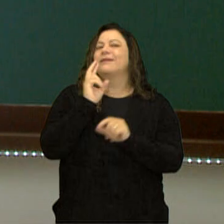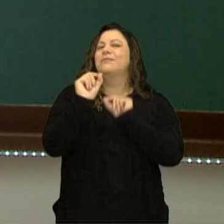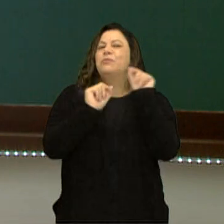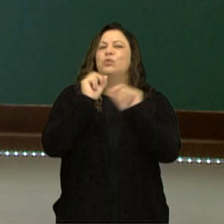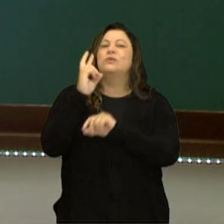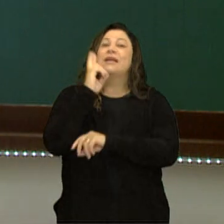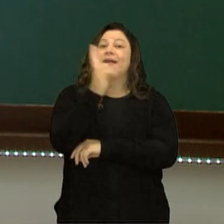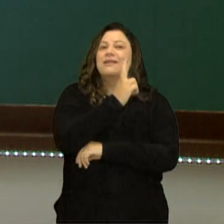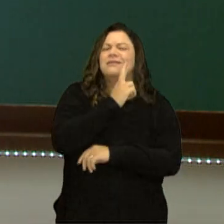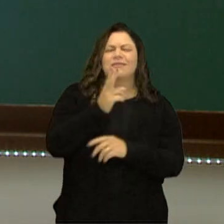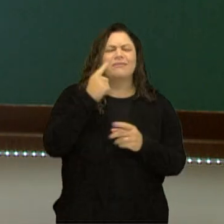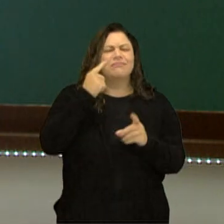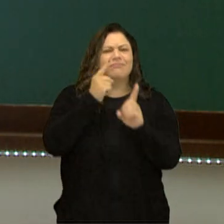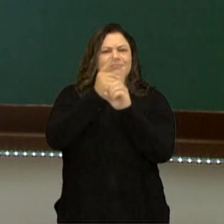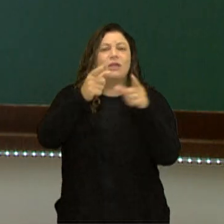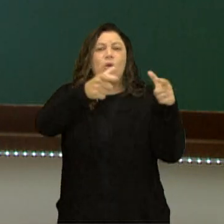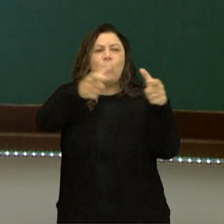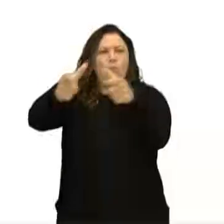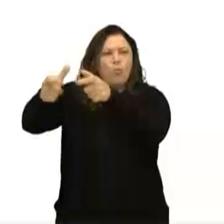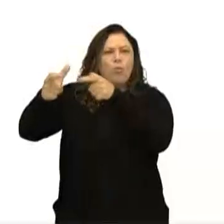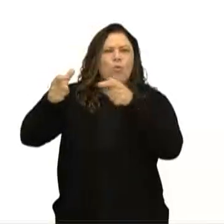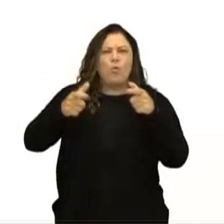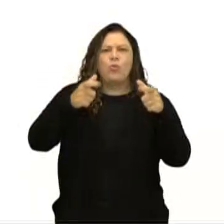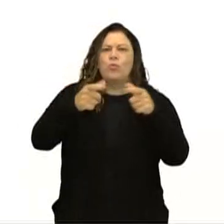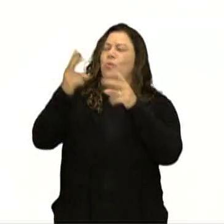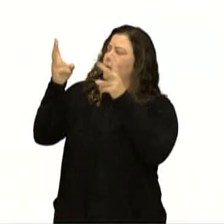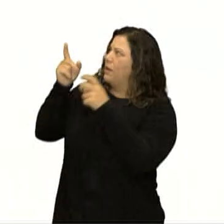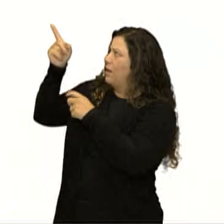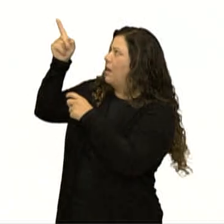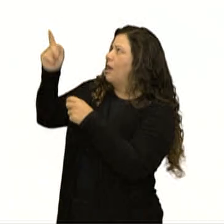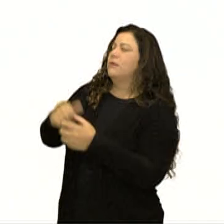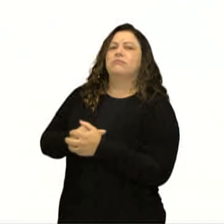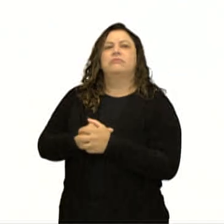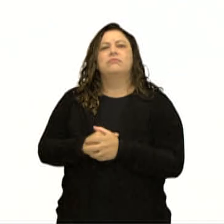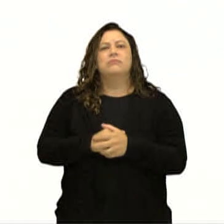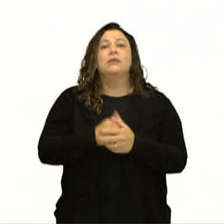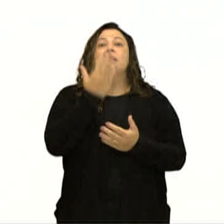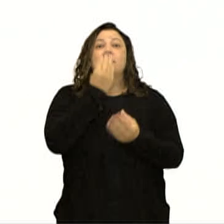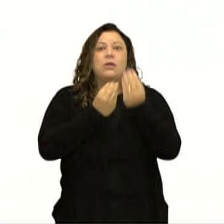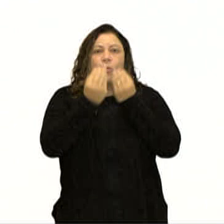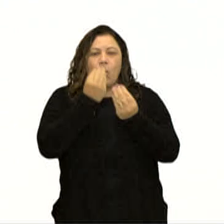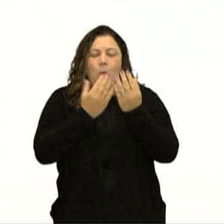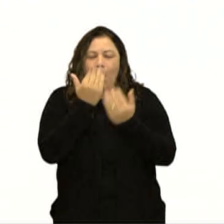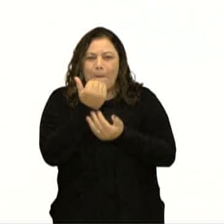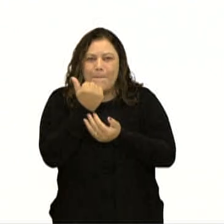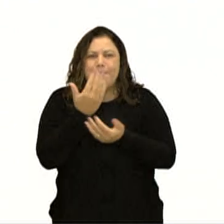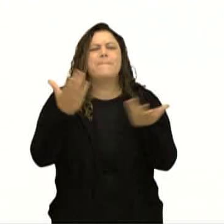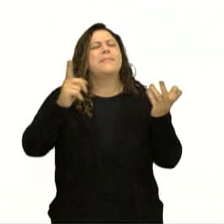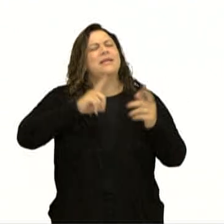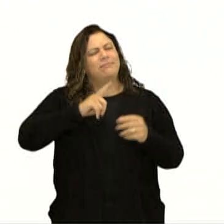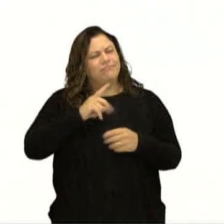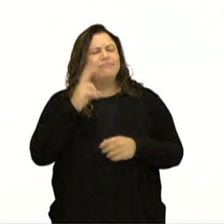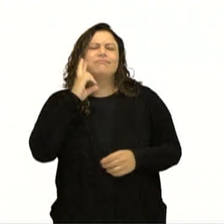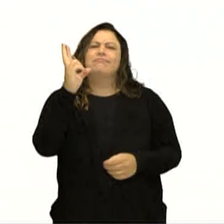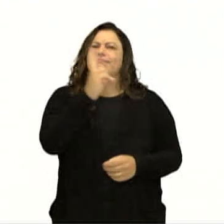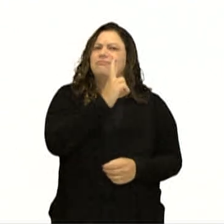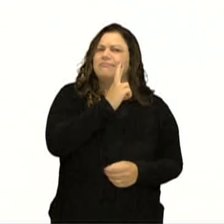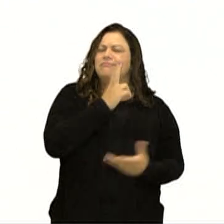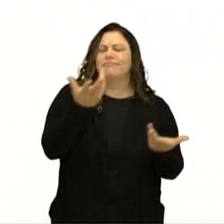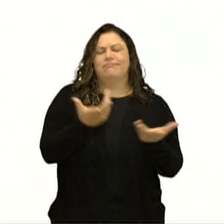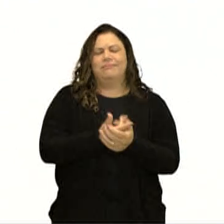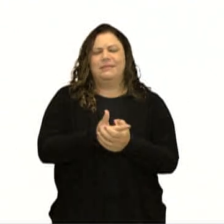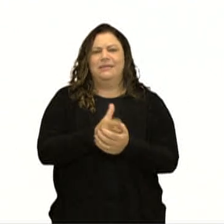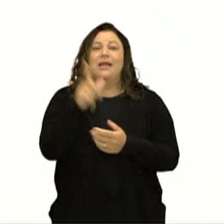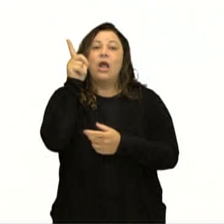olha aqui, olha quanto lugar. A gente pode considerar onde tem comida? Pode, né? Provavelmente são restaurantes, são